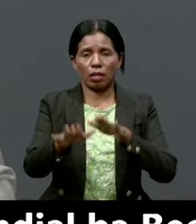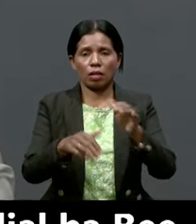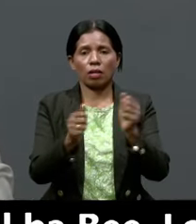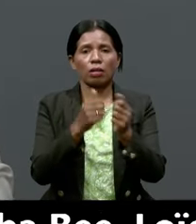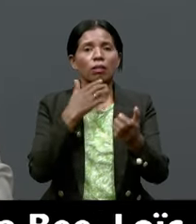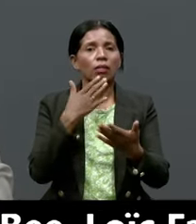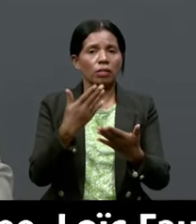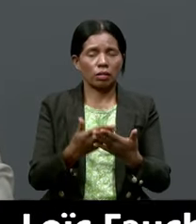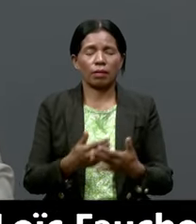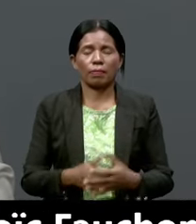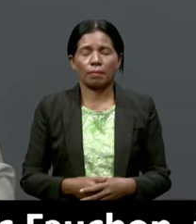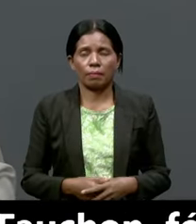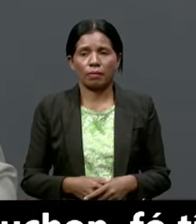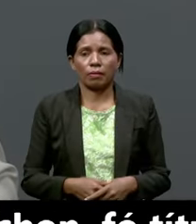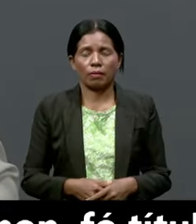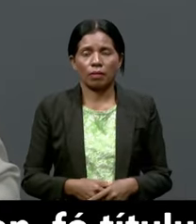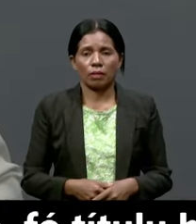dia então